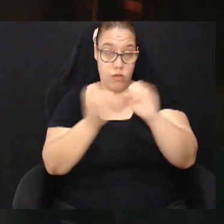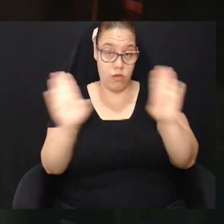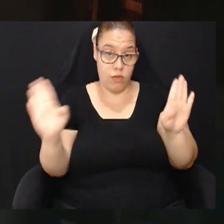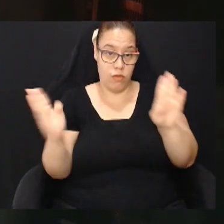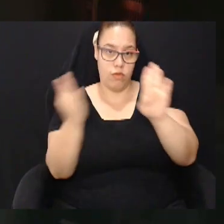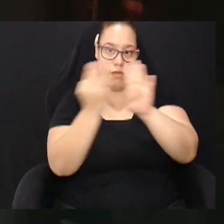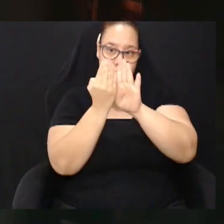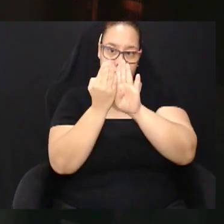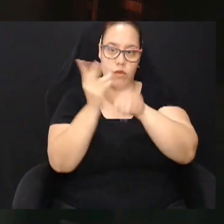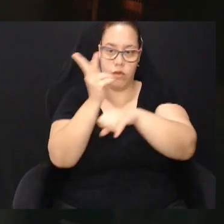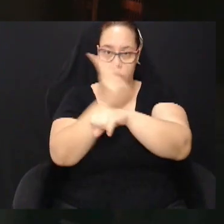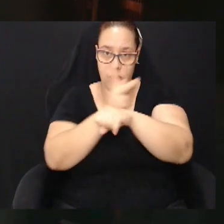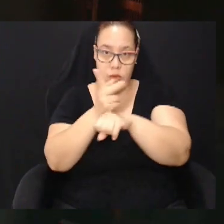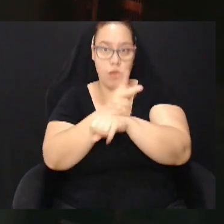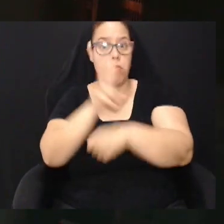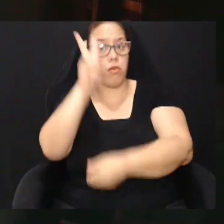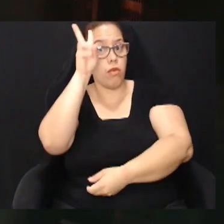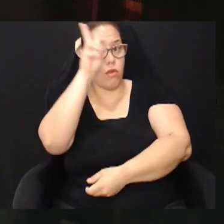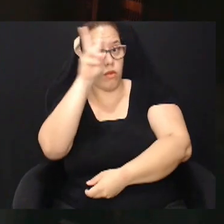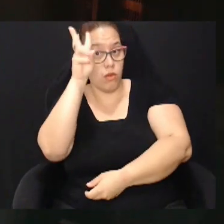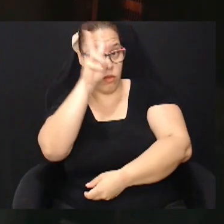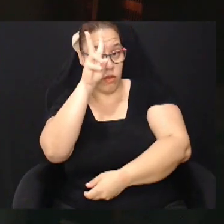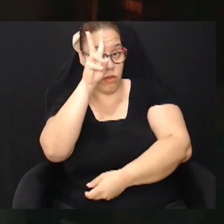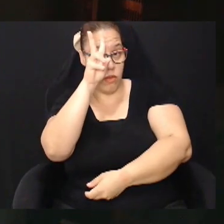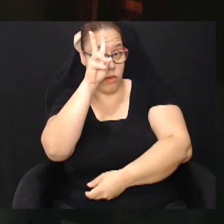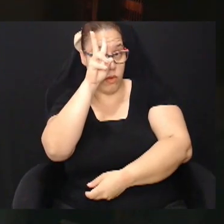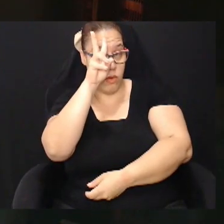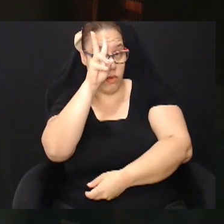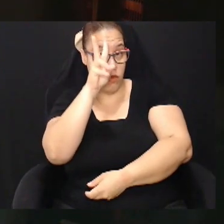buscavam nas histórias,